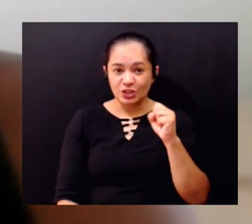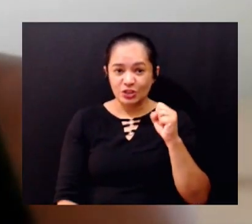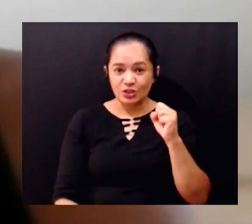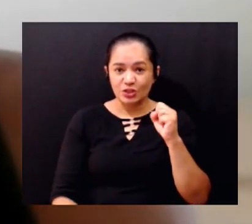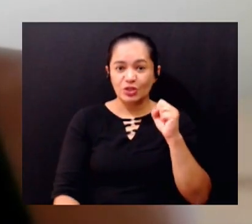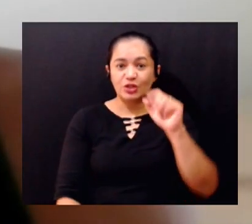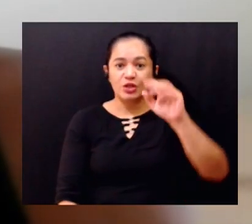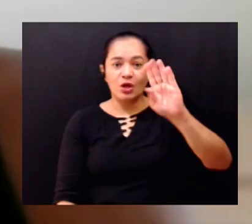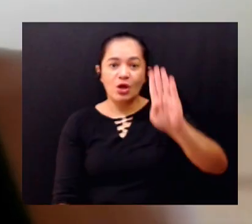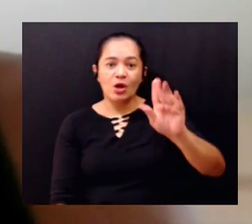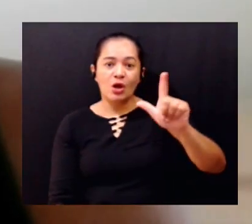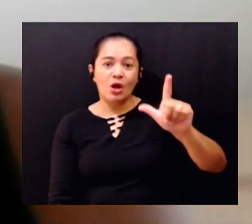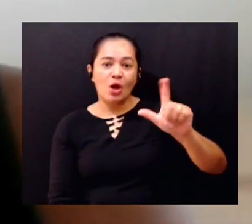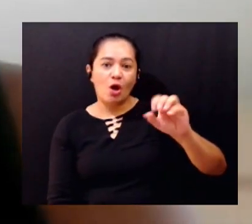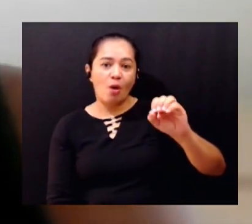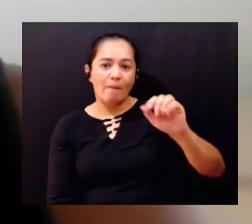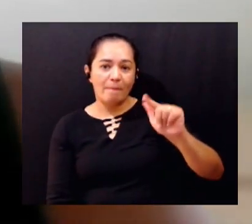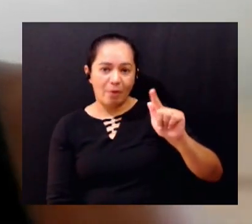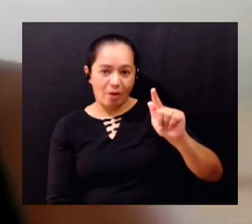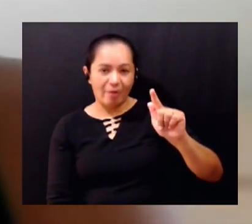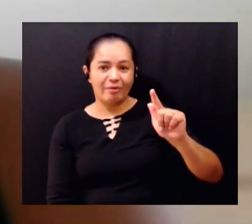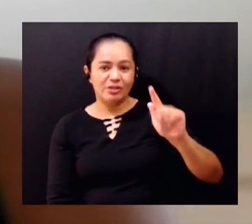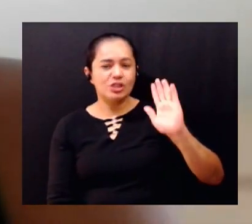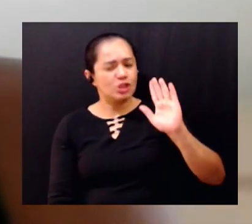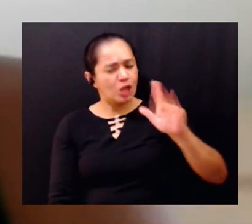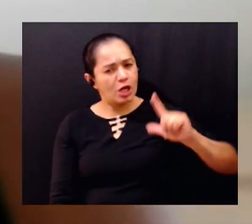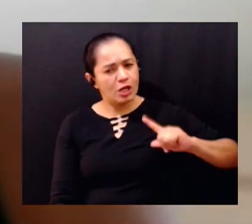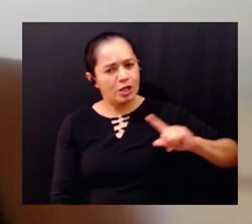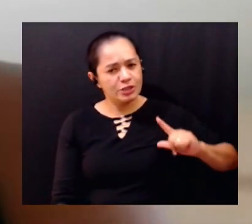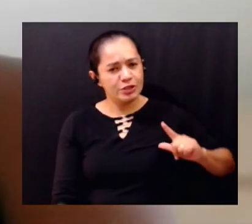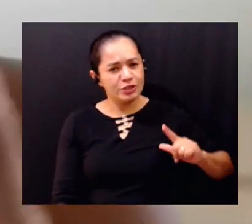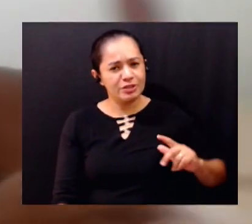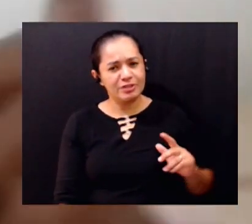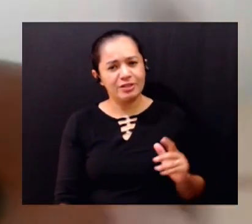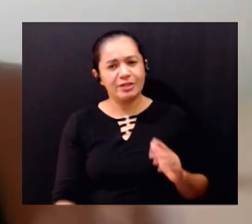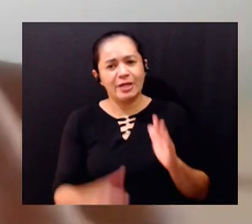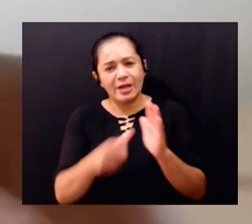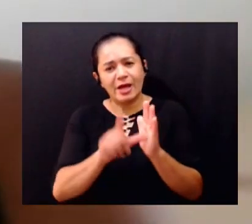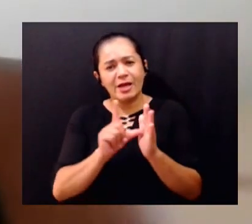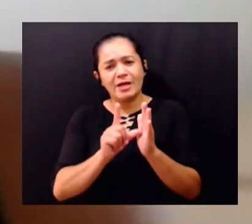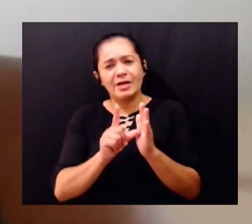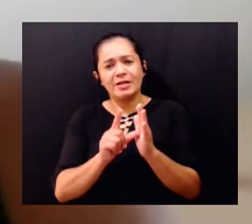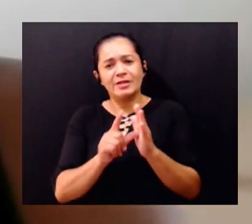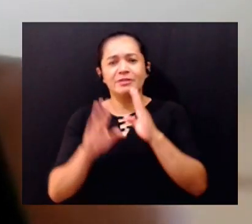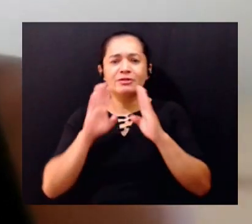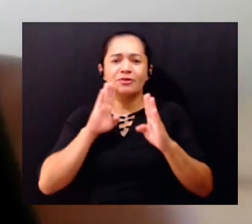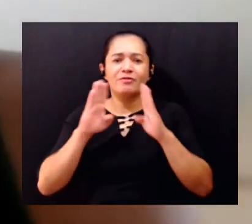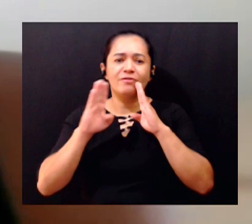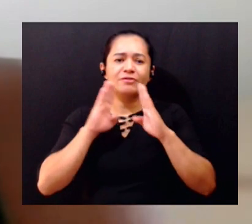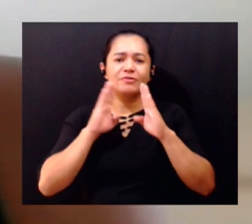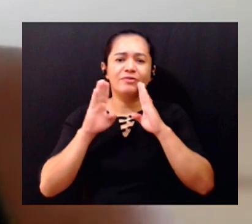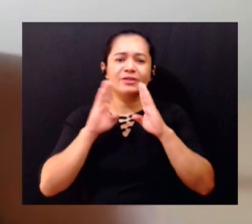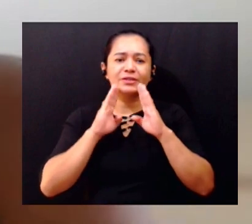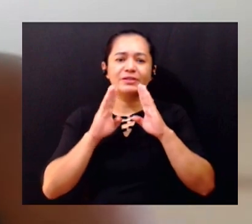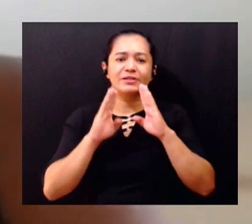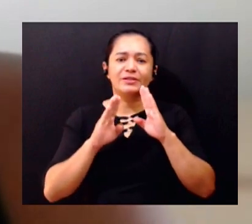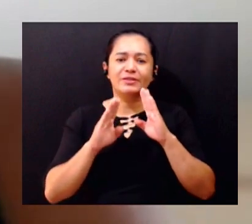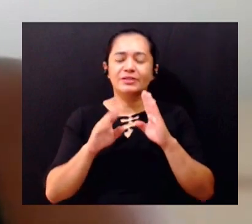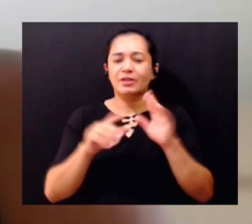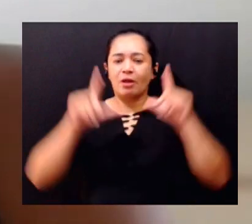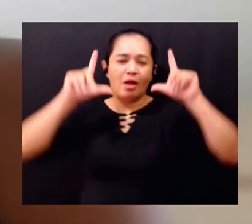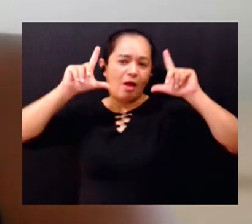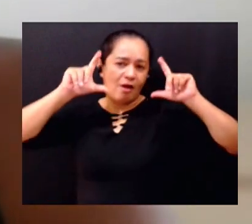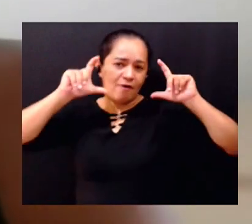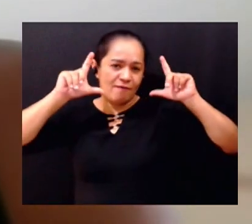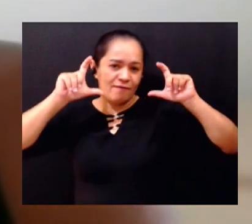era um antecessor do Facebook. Né? O fotolog era um lugar onde você postava uma foto e colocava um texto